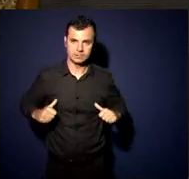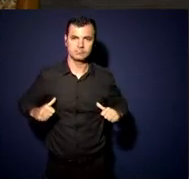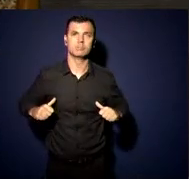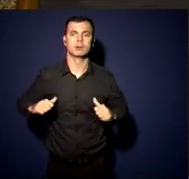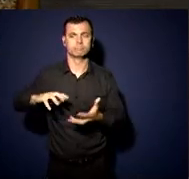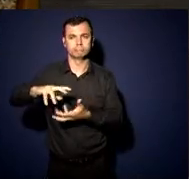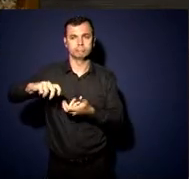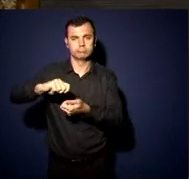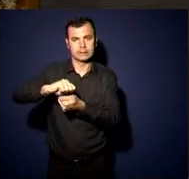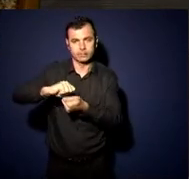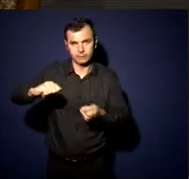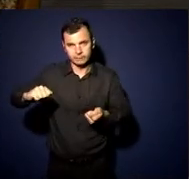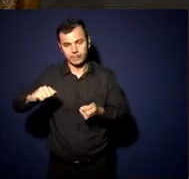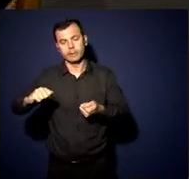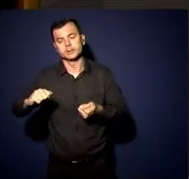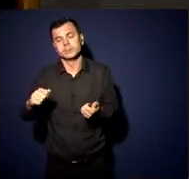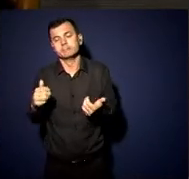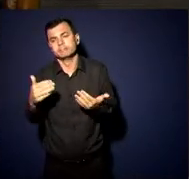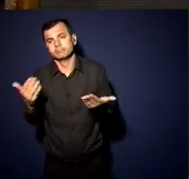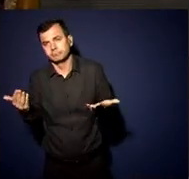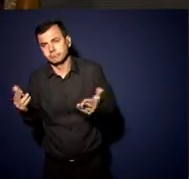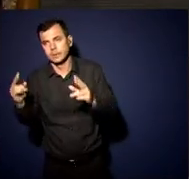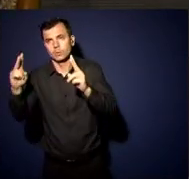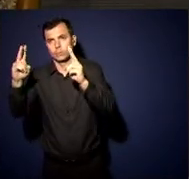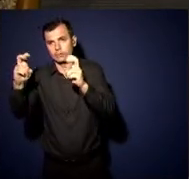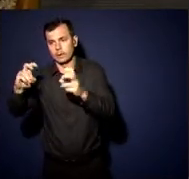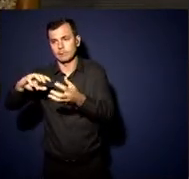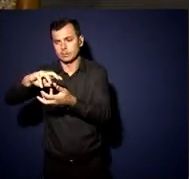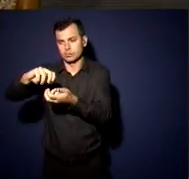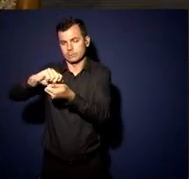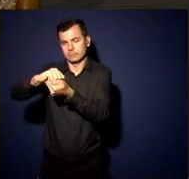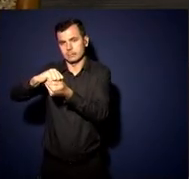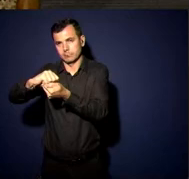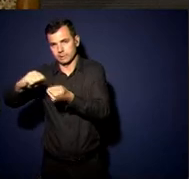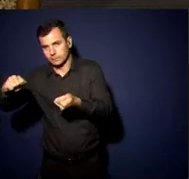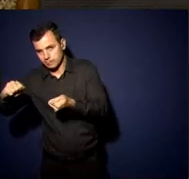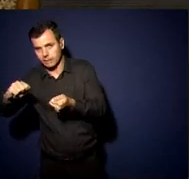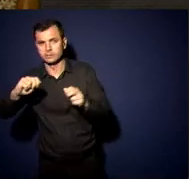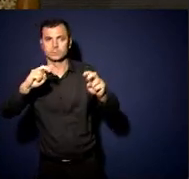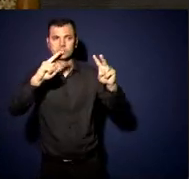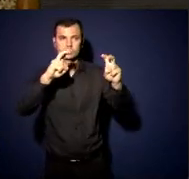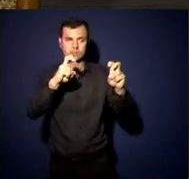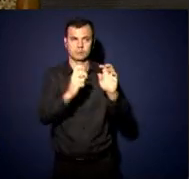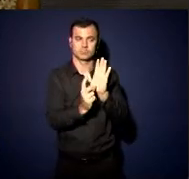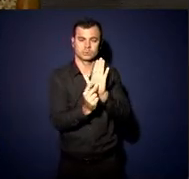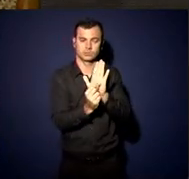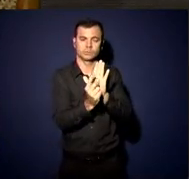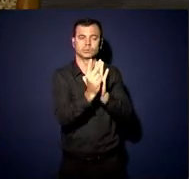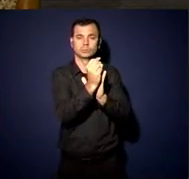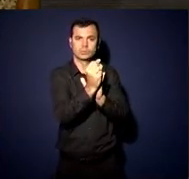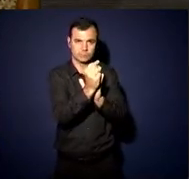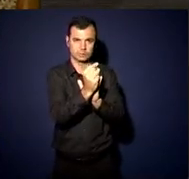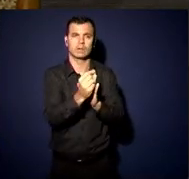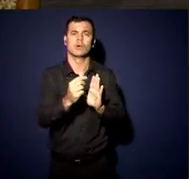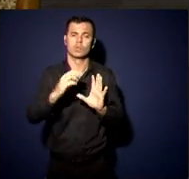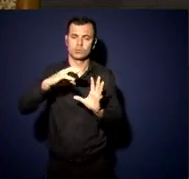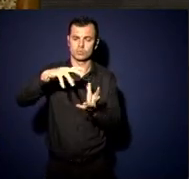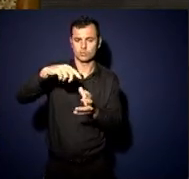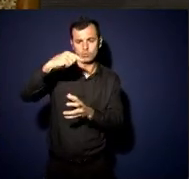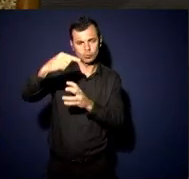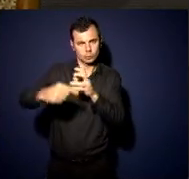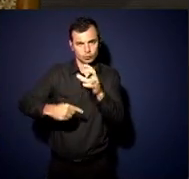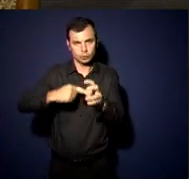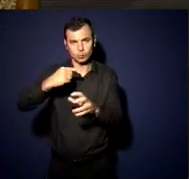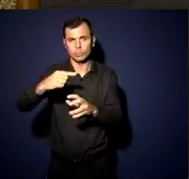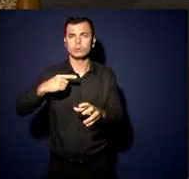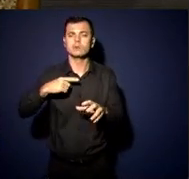a pauta da sustentabilidade com a pauta digital hoje a gente tem um movimento no mundo de toquenização